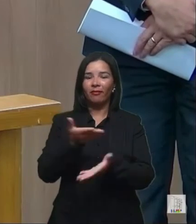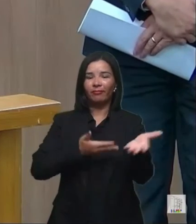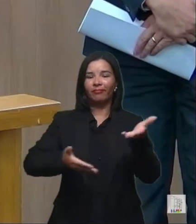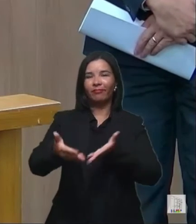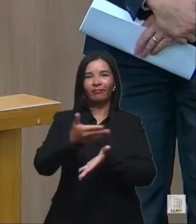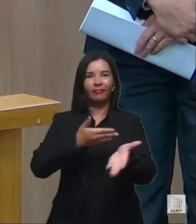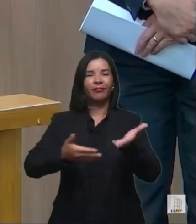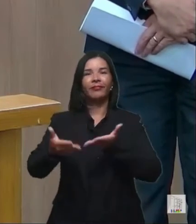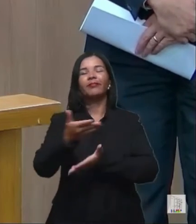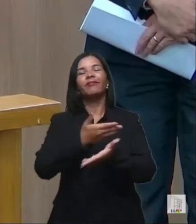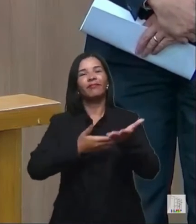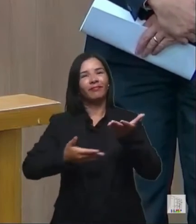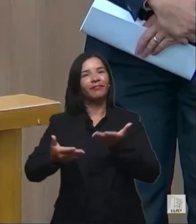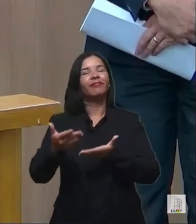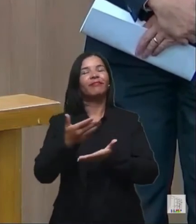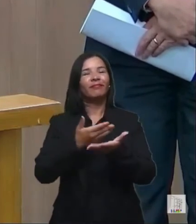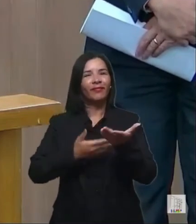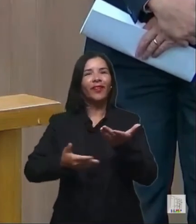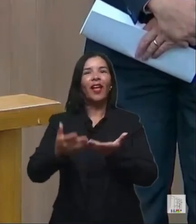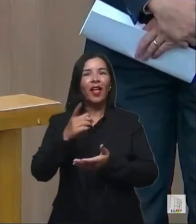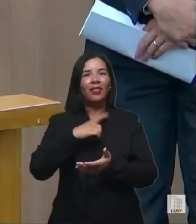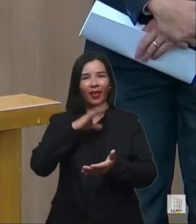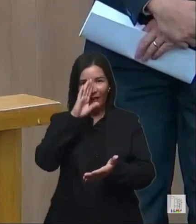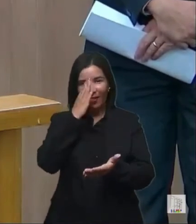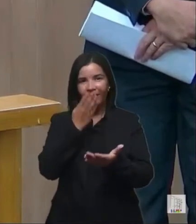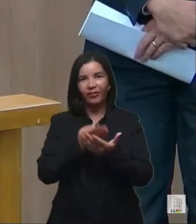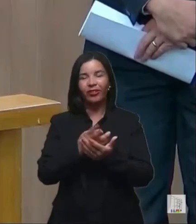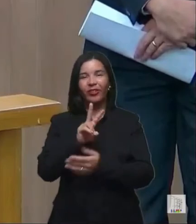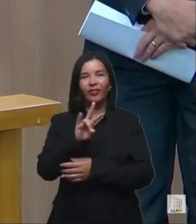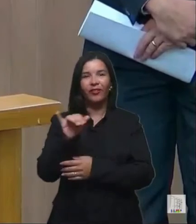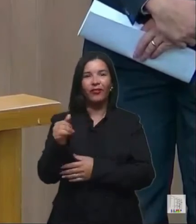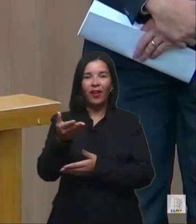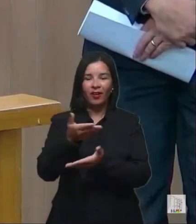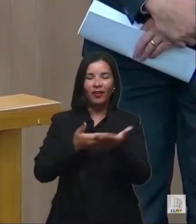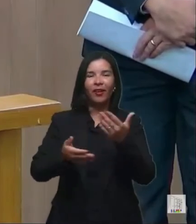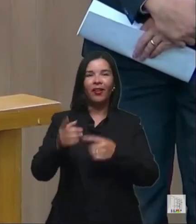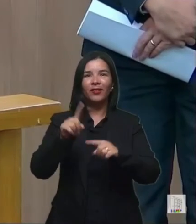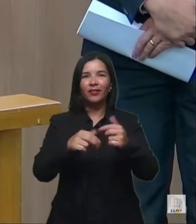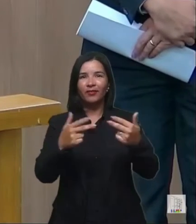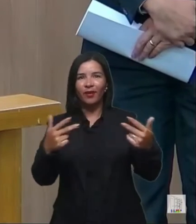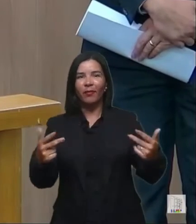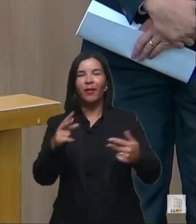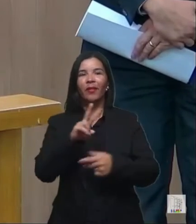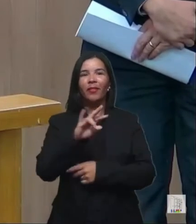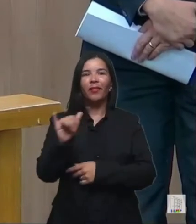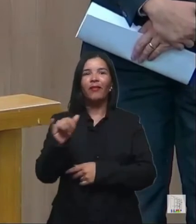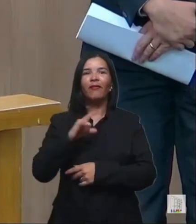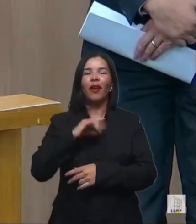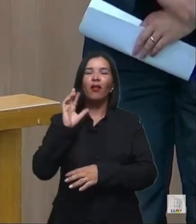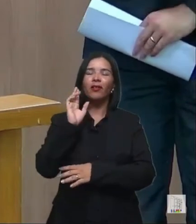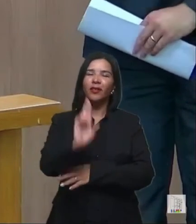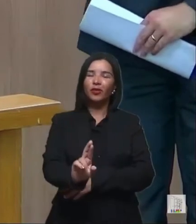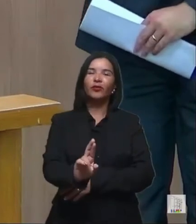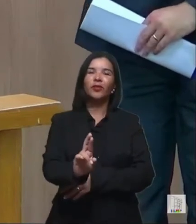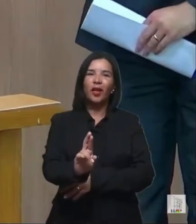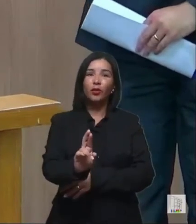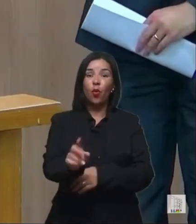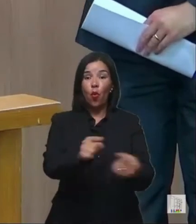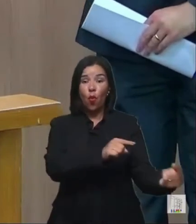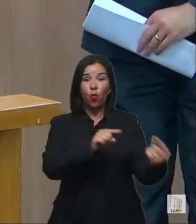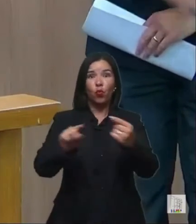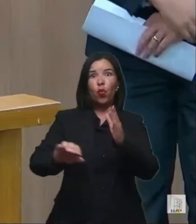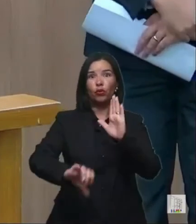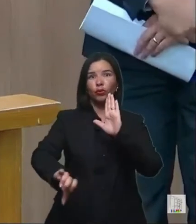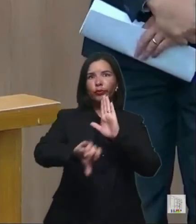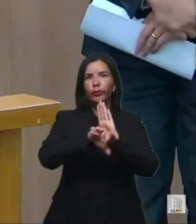compartilhar fraternamente, e tenho certeza que esta ferramenta trará muitos resultados no combate a esse